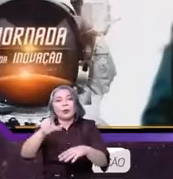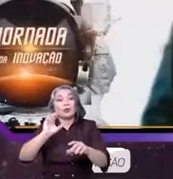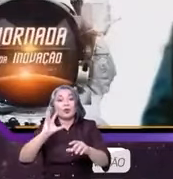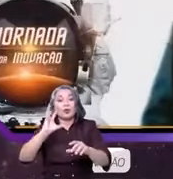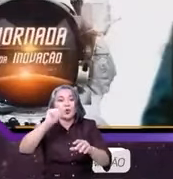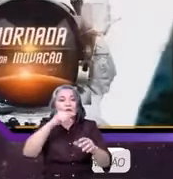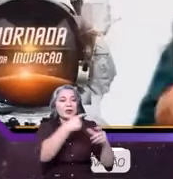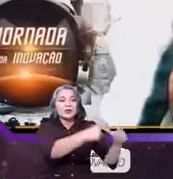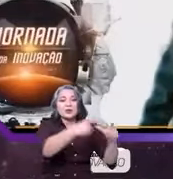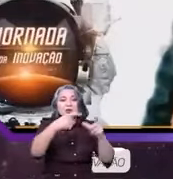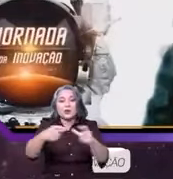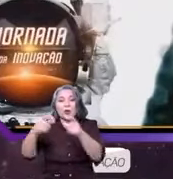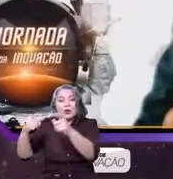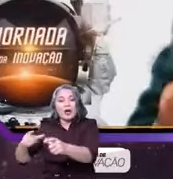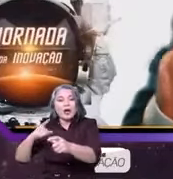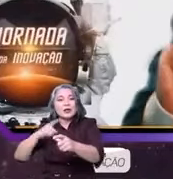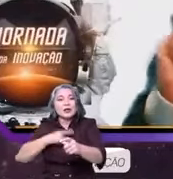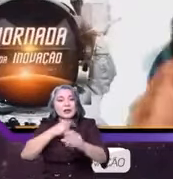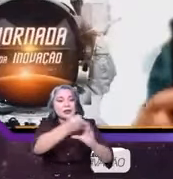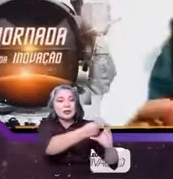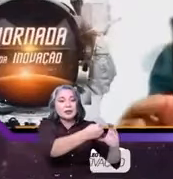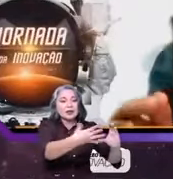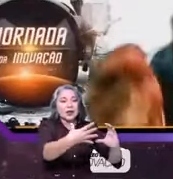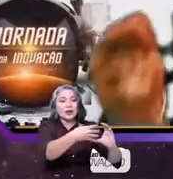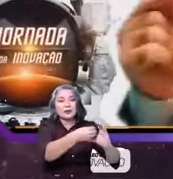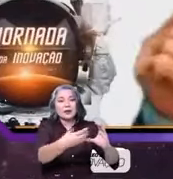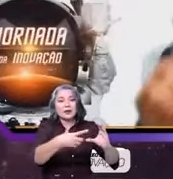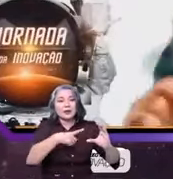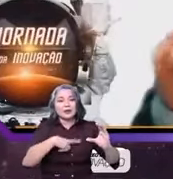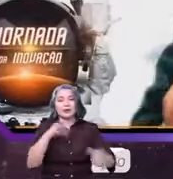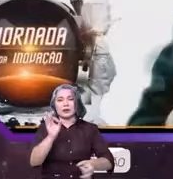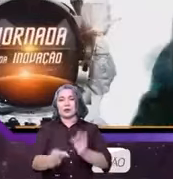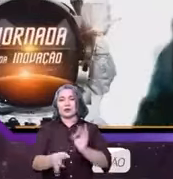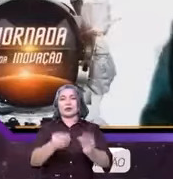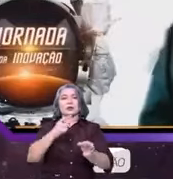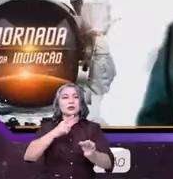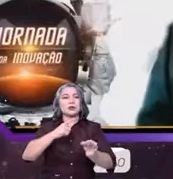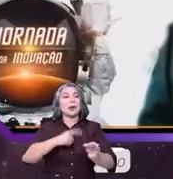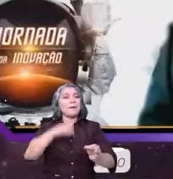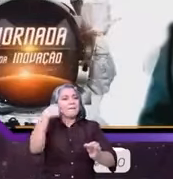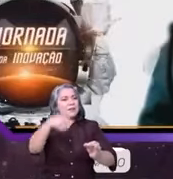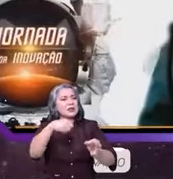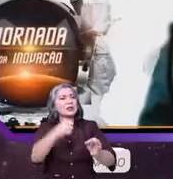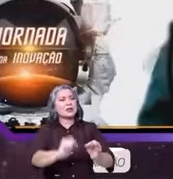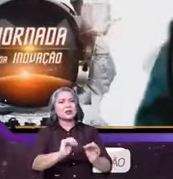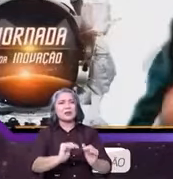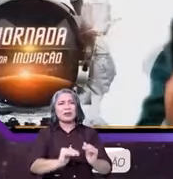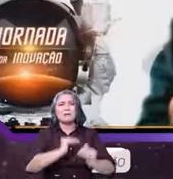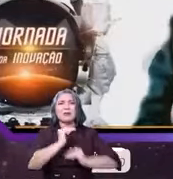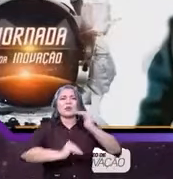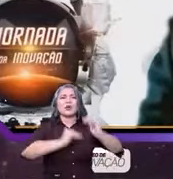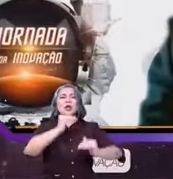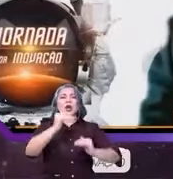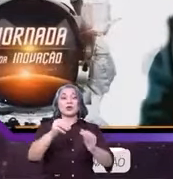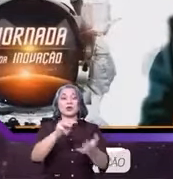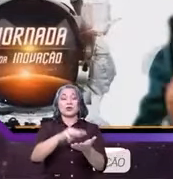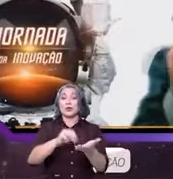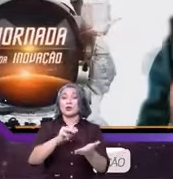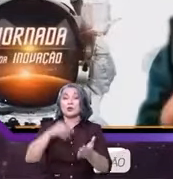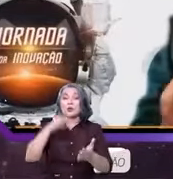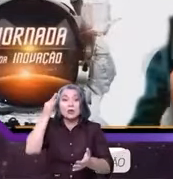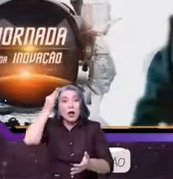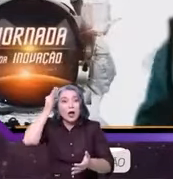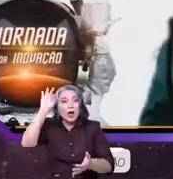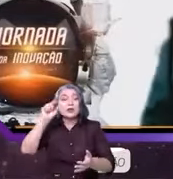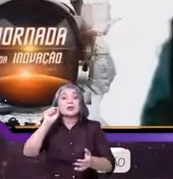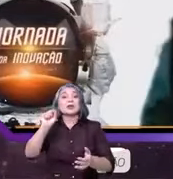de jurisdição são, sim, aprimoráveis pela aplicação de metodologias ágeis, desde que a